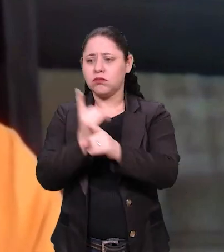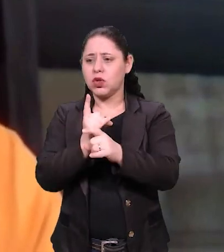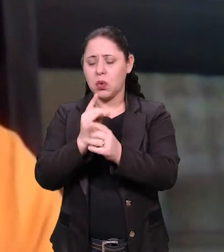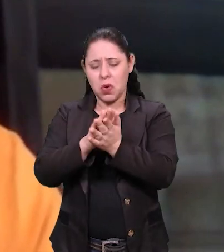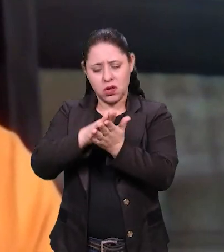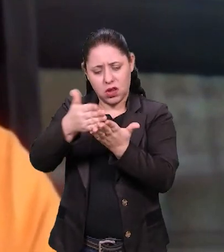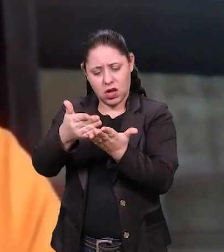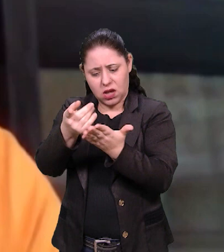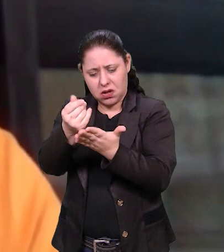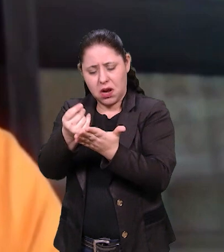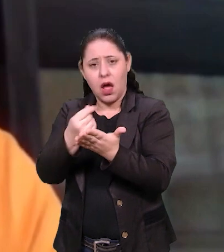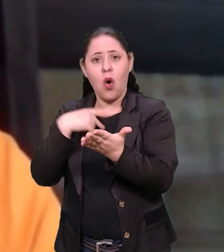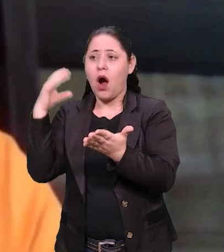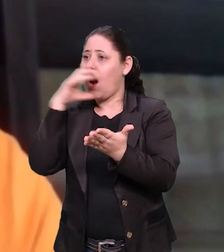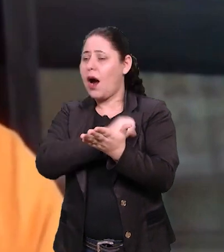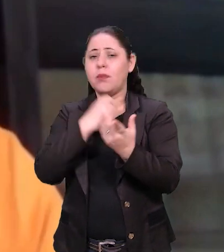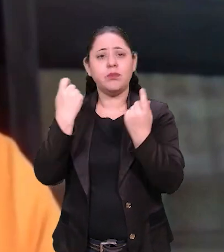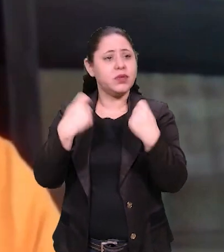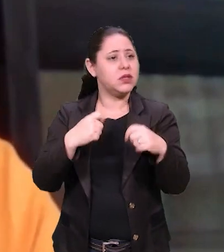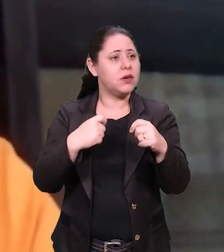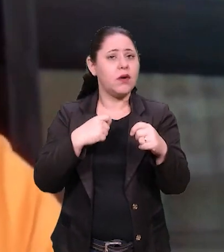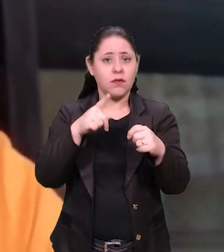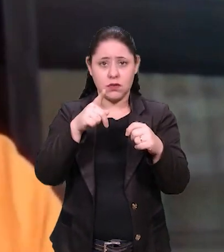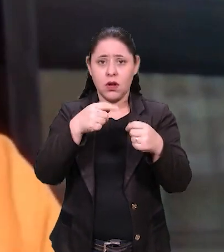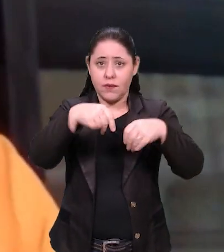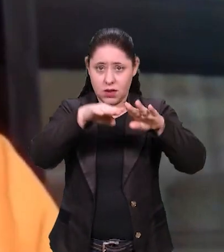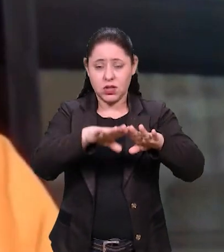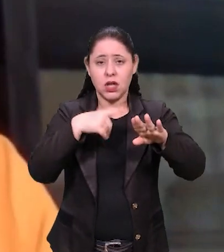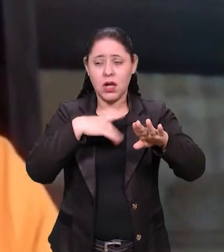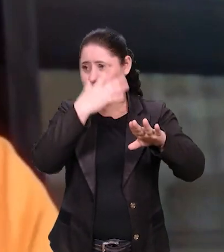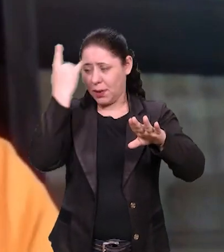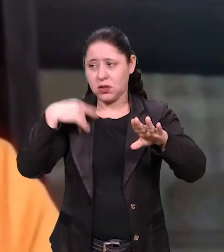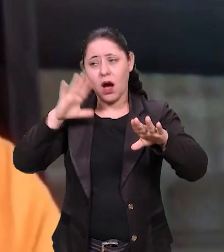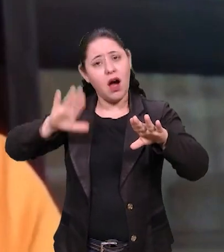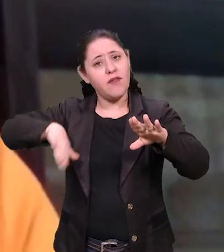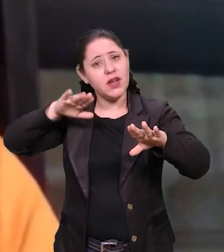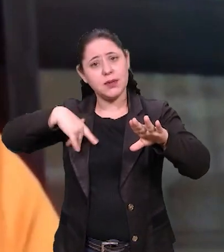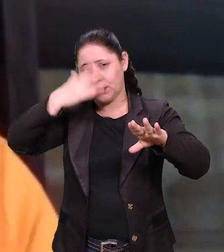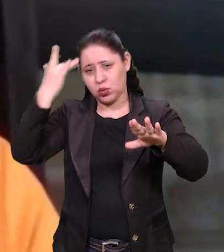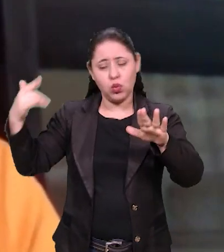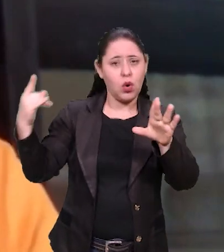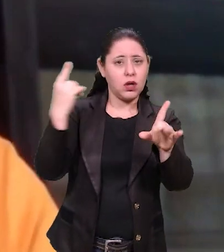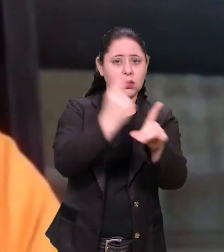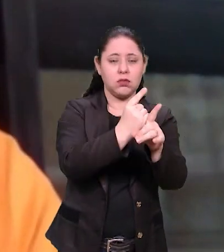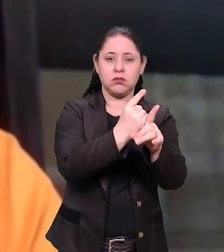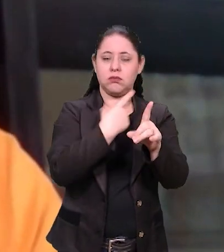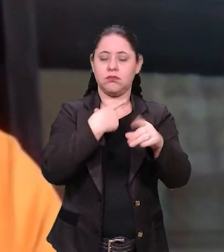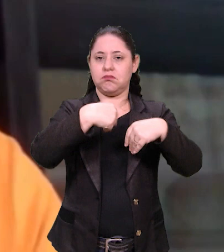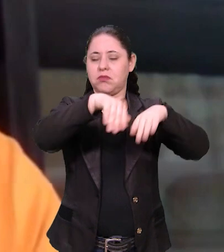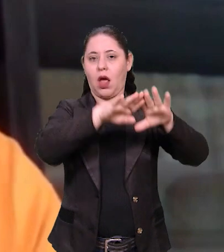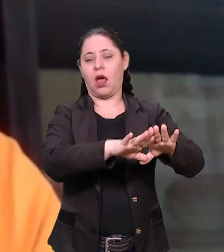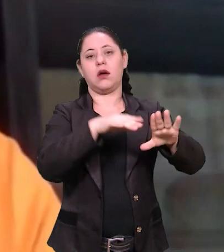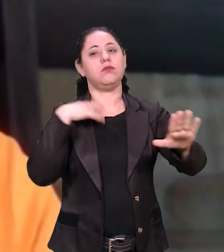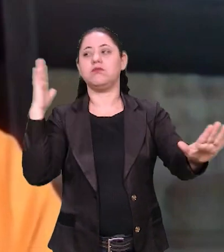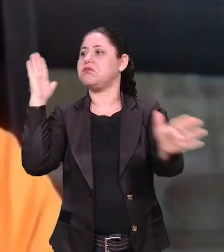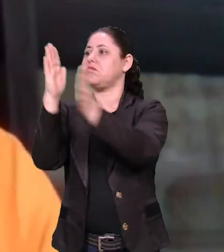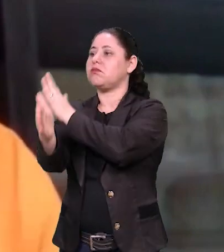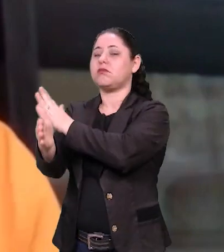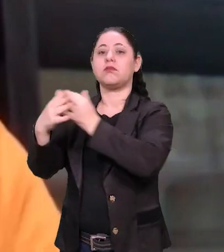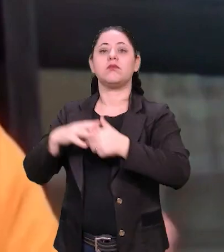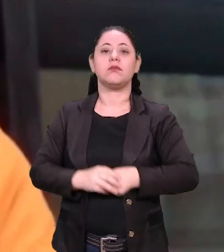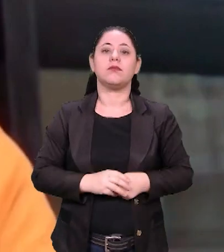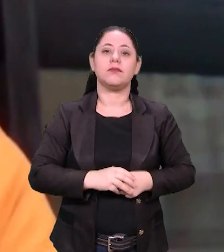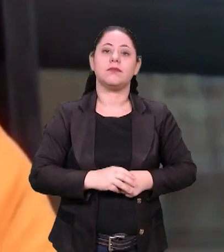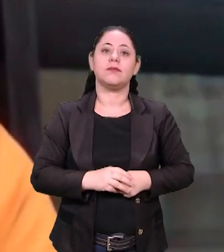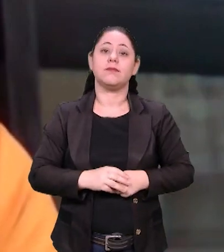pressa. Vou deixar aqui para ver... Vou deixar aqui, não falava mais nada. E deixava e saía correndo. E aí, então,